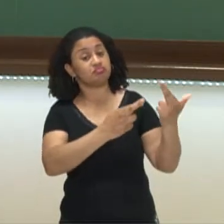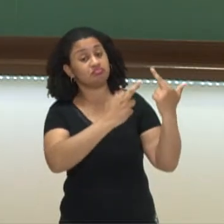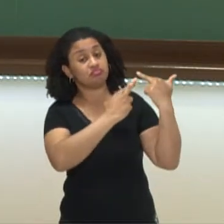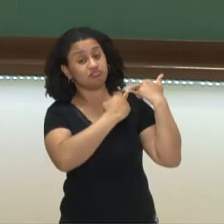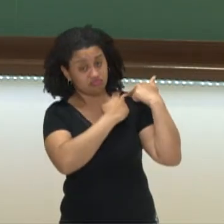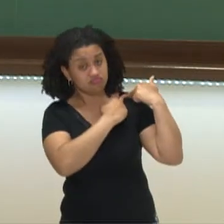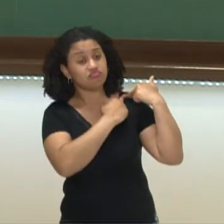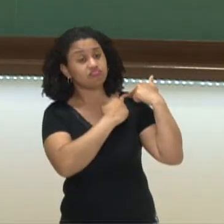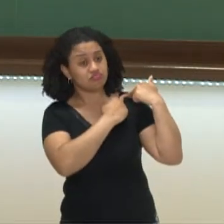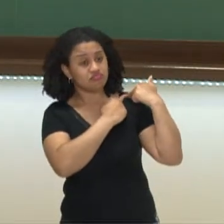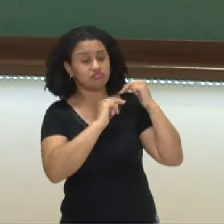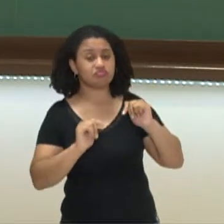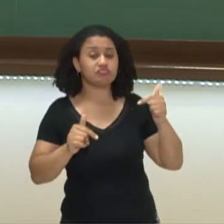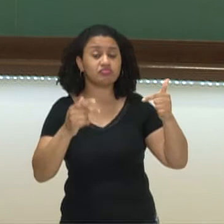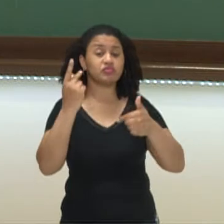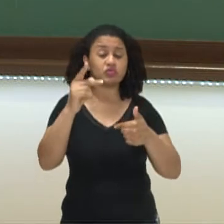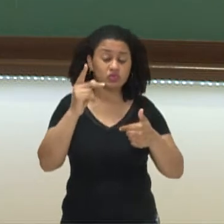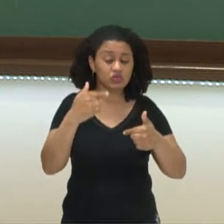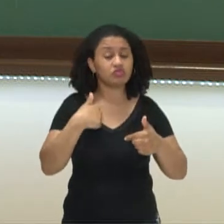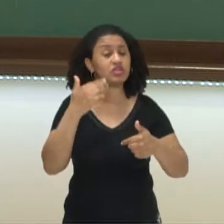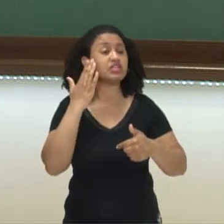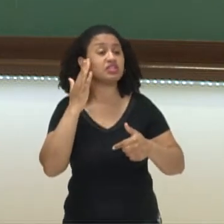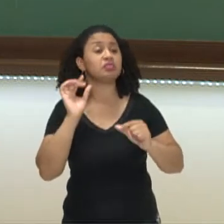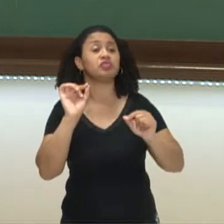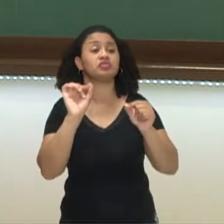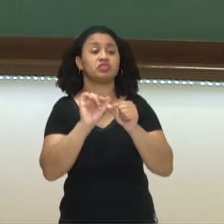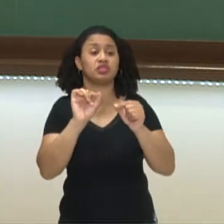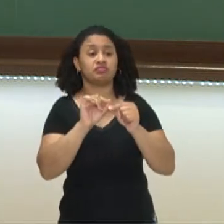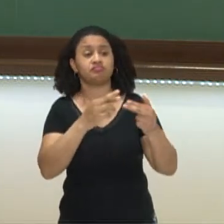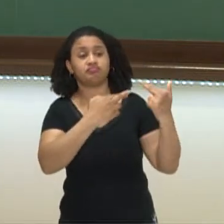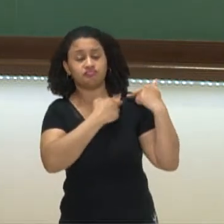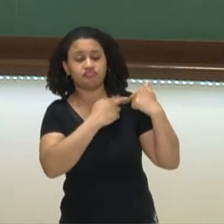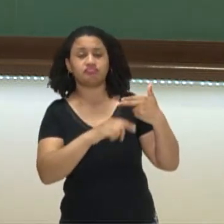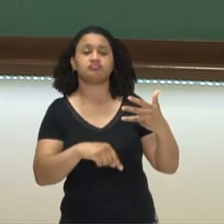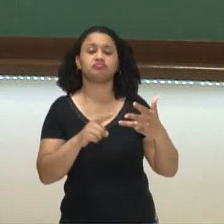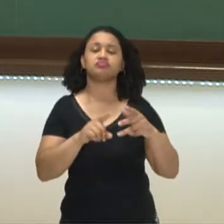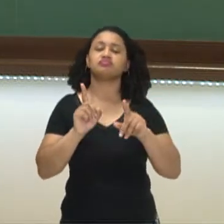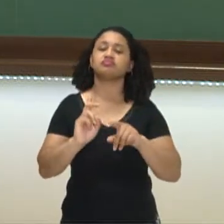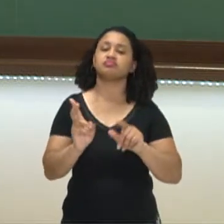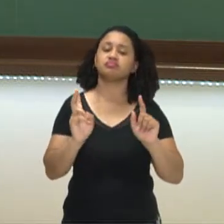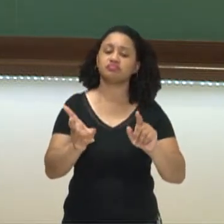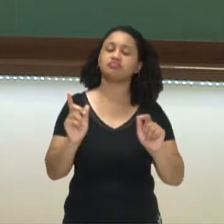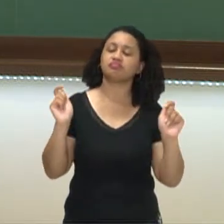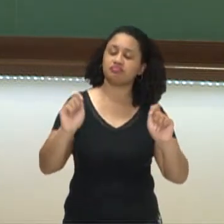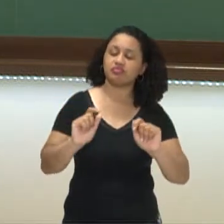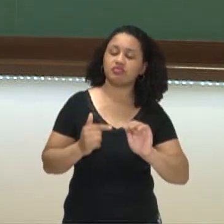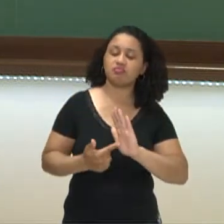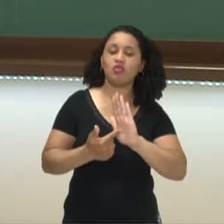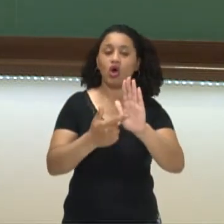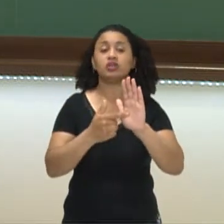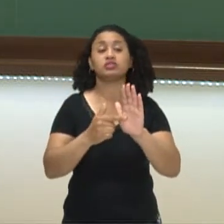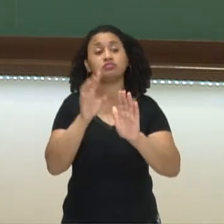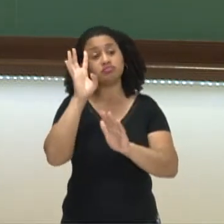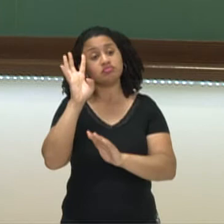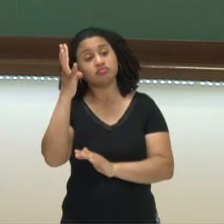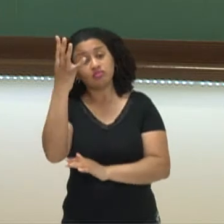responsável. As atitudes são suas, seja dono delas. Apresente sempre que for preciso